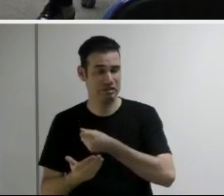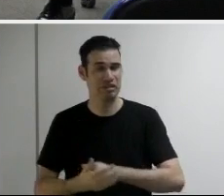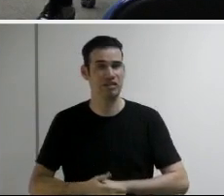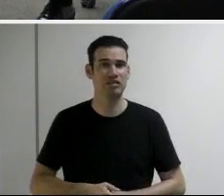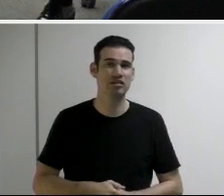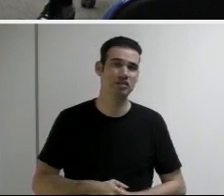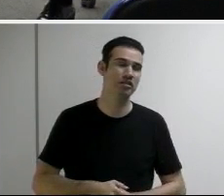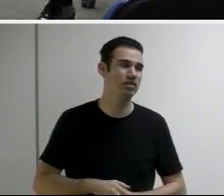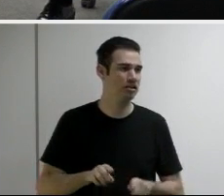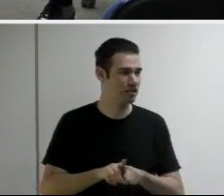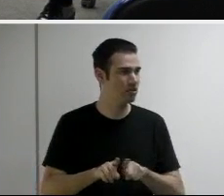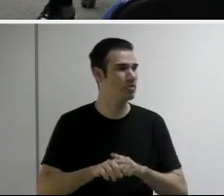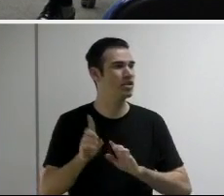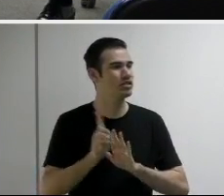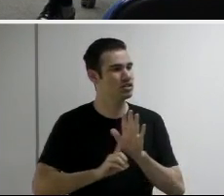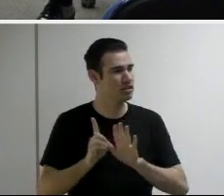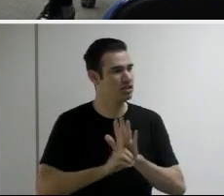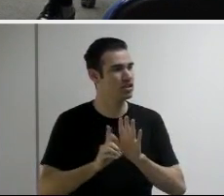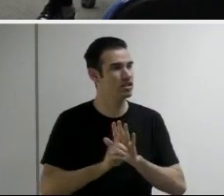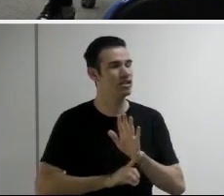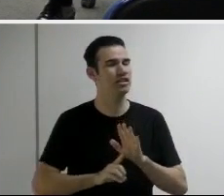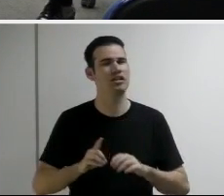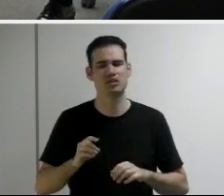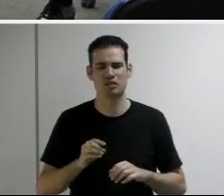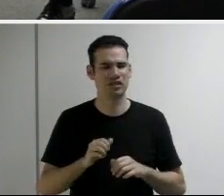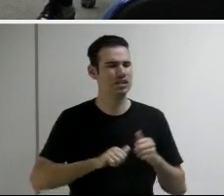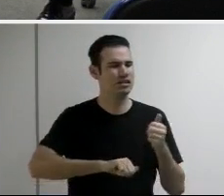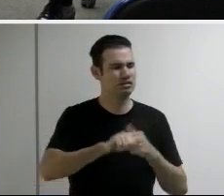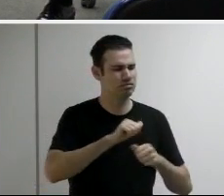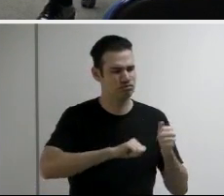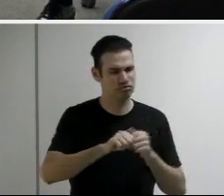termos de direito substantivo material, não muda grande coisa. Né?